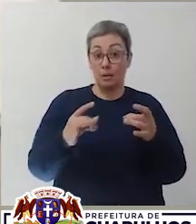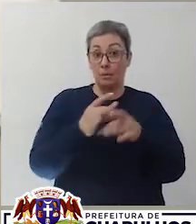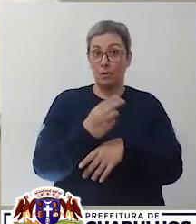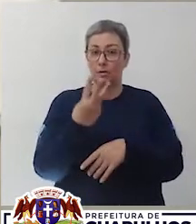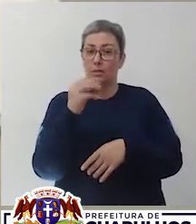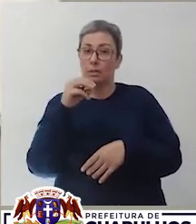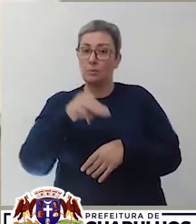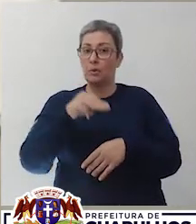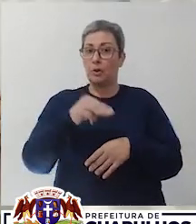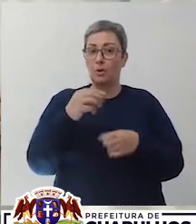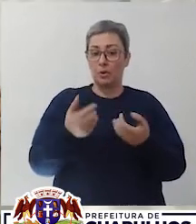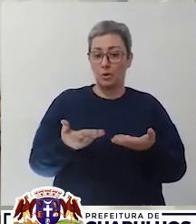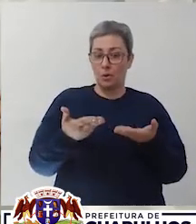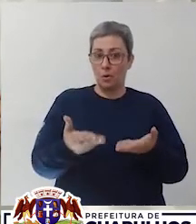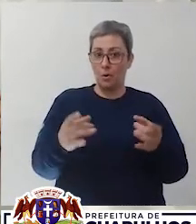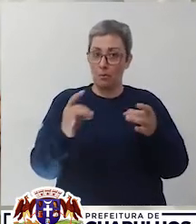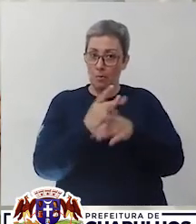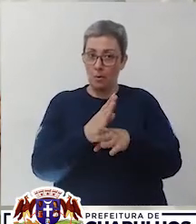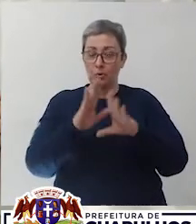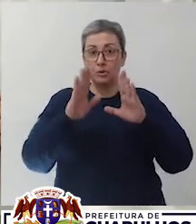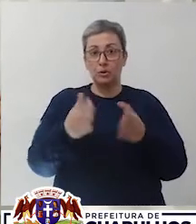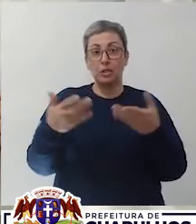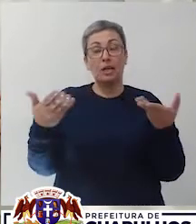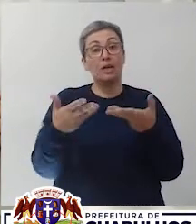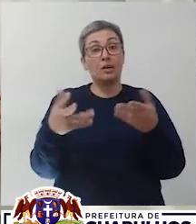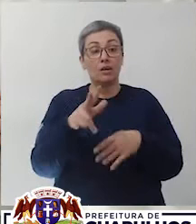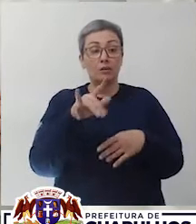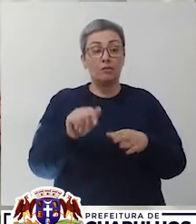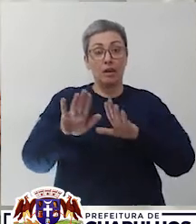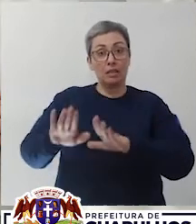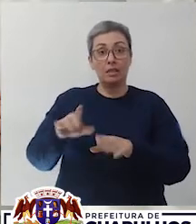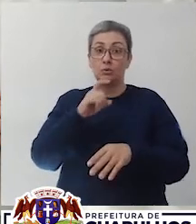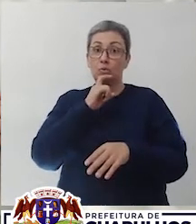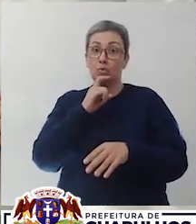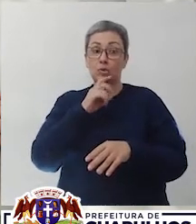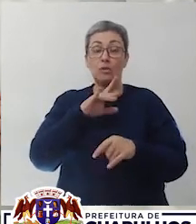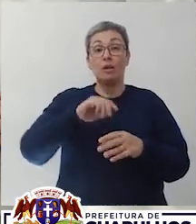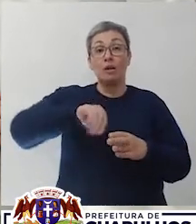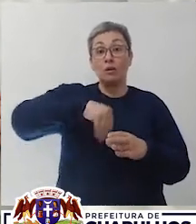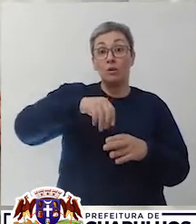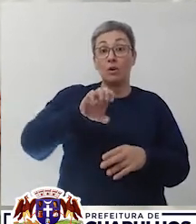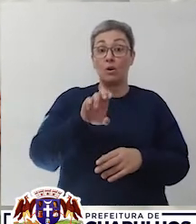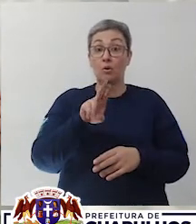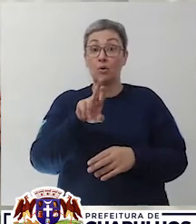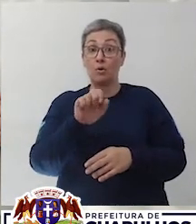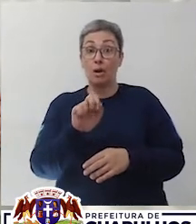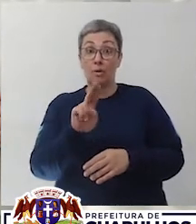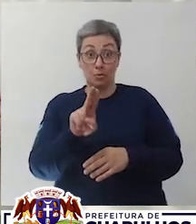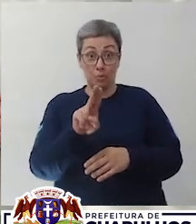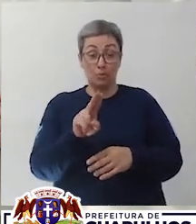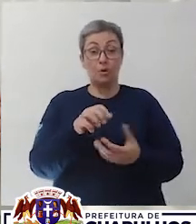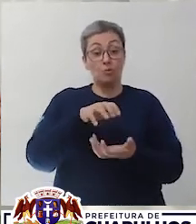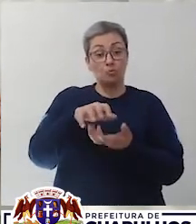Passado de 30 minutos, o nosso bolo está assim, assado. Agora nós vamos deixar ele esfriando e vamos fazer o curau enquanto